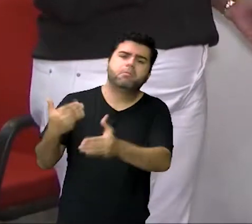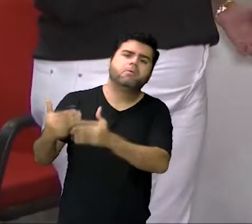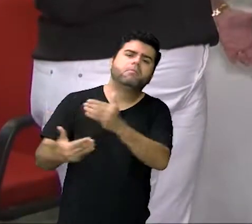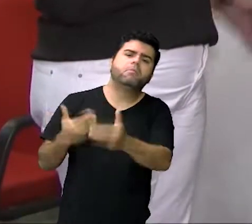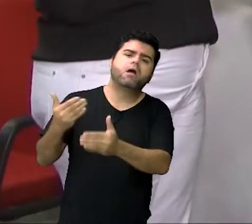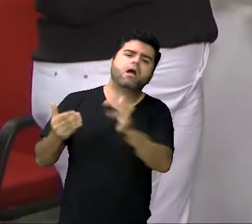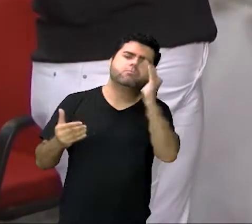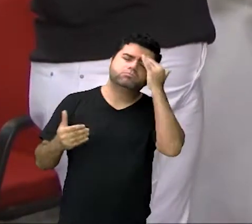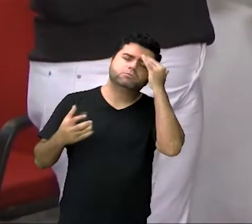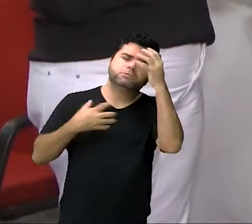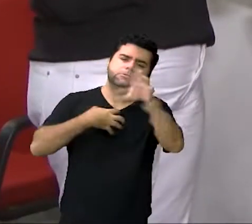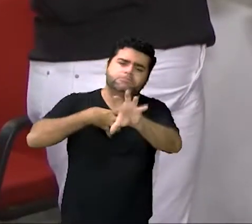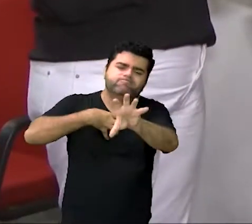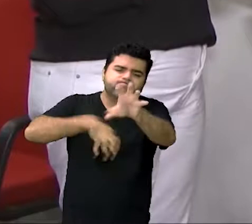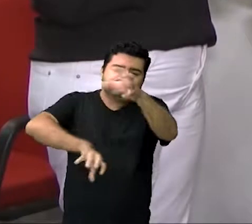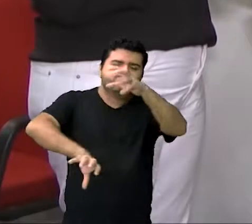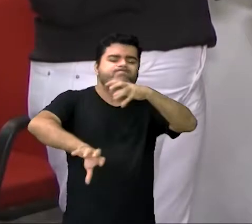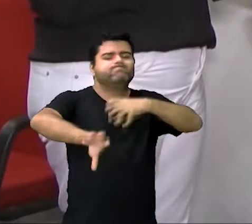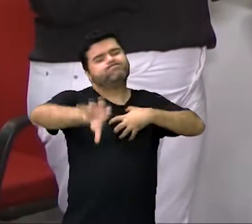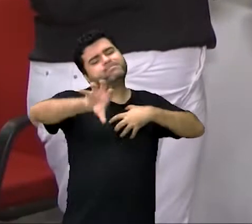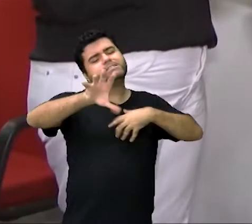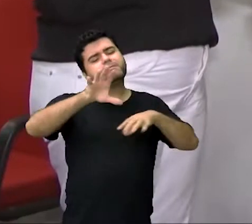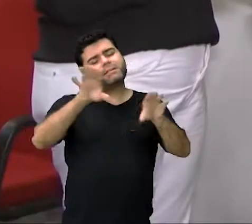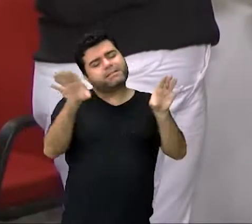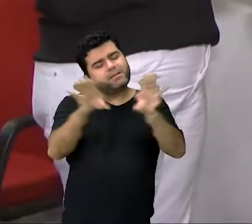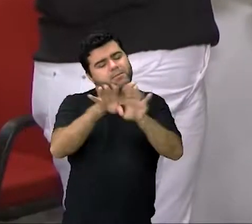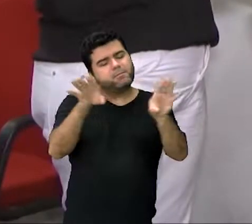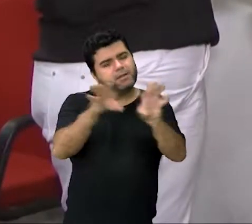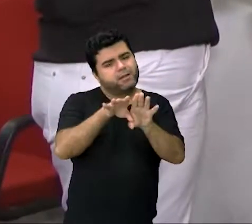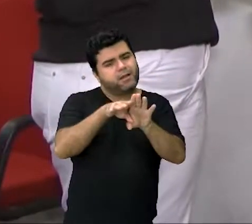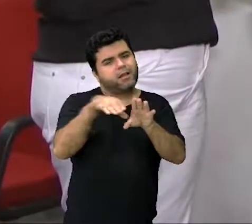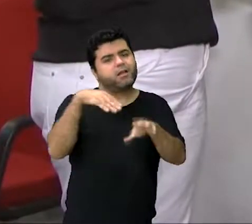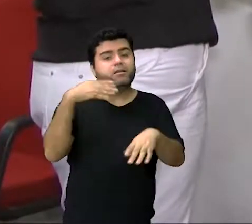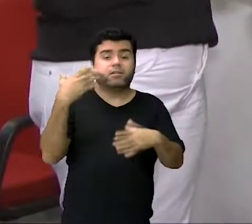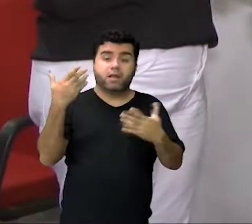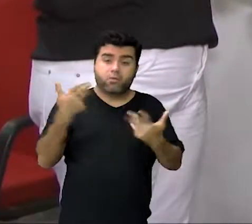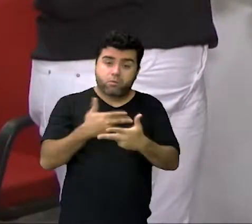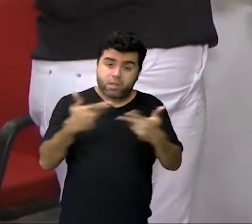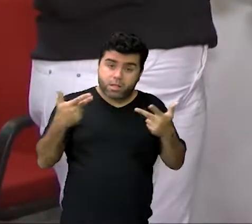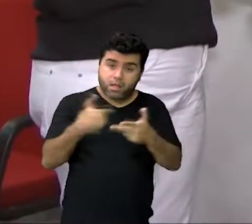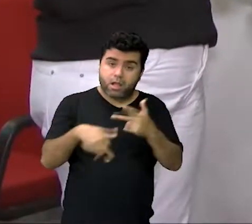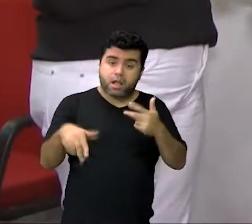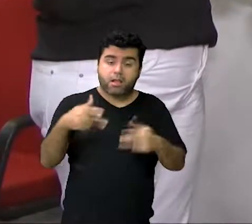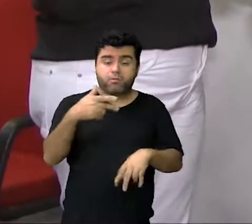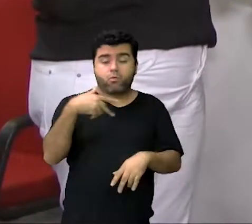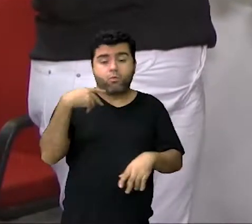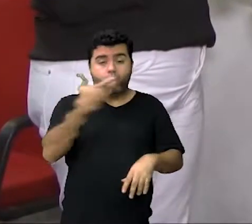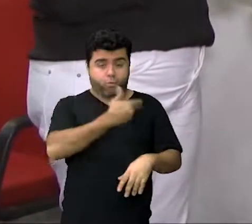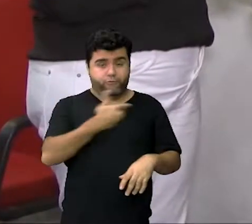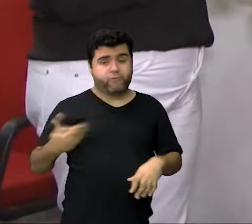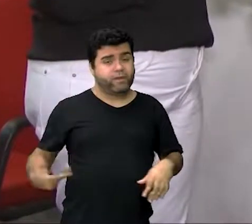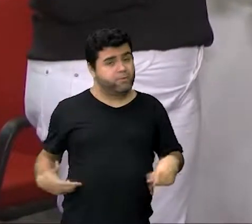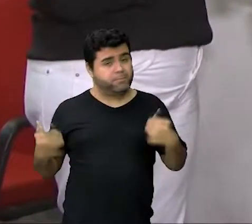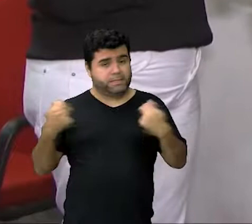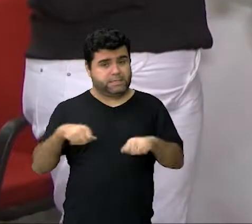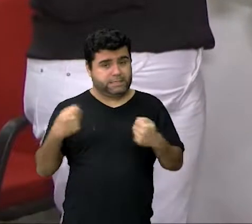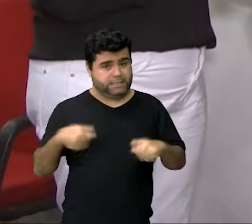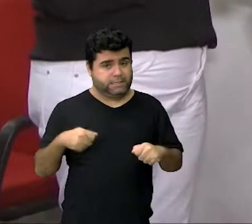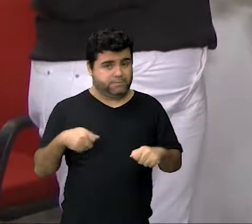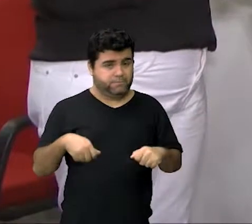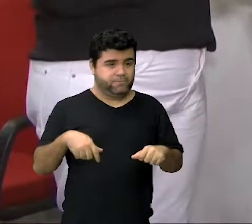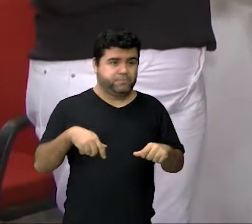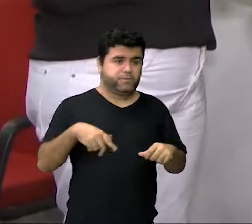e sensibilizar o que são também ações que deveria ser do poder público. Mas a gente acaba fazendo, porque é uma missão, somos